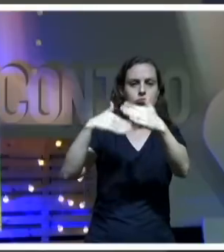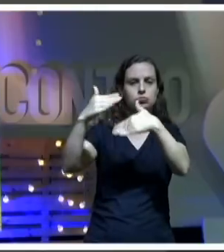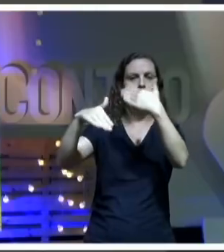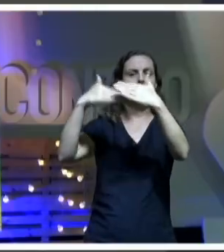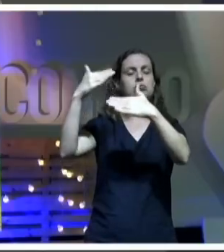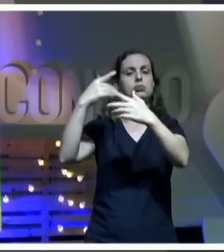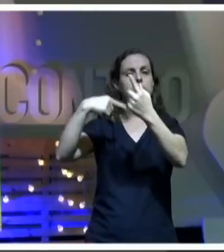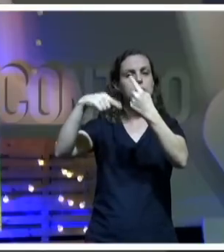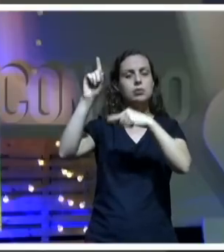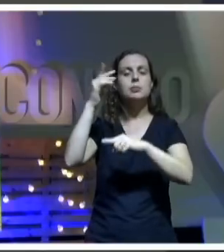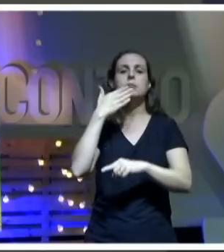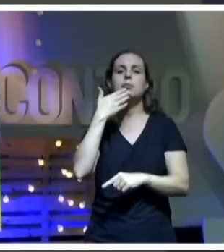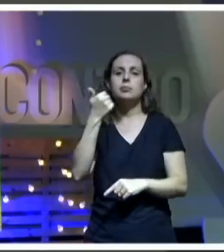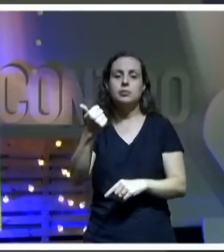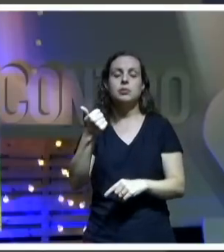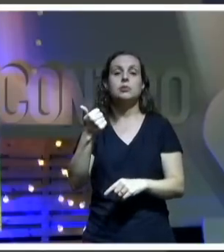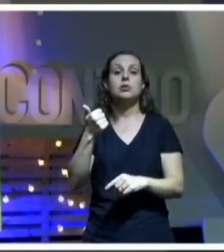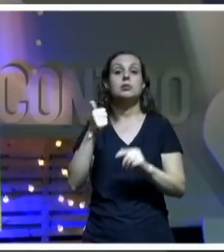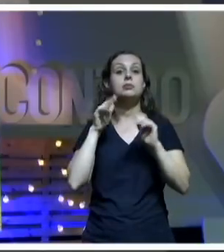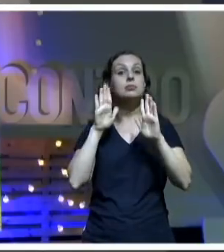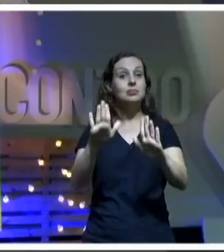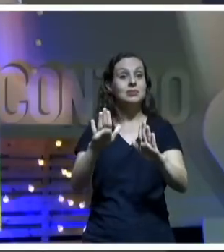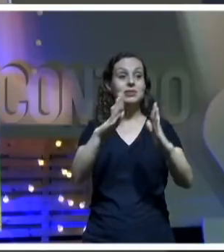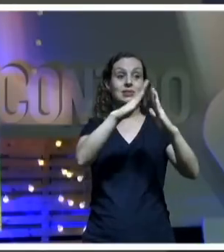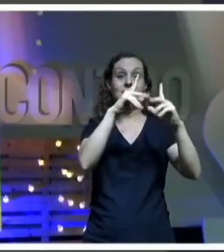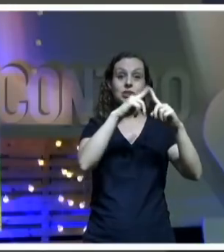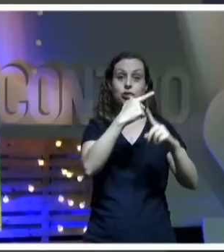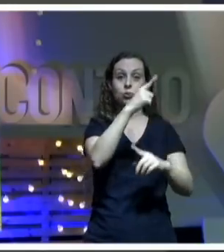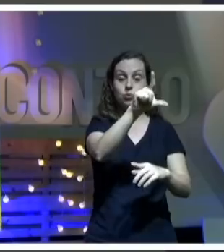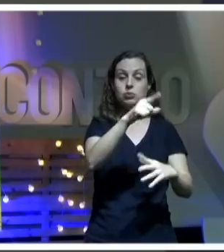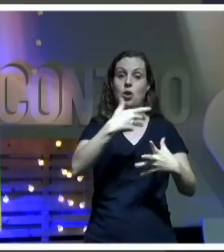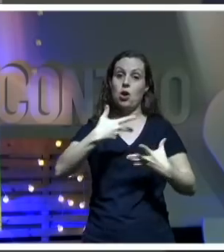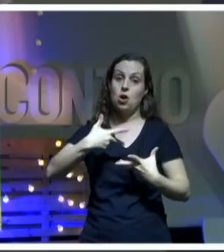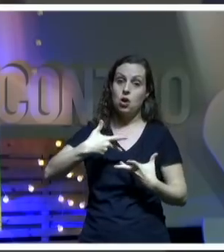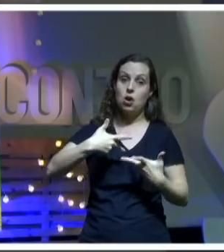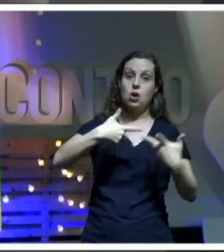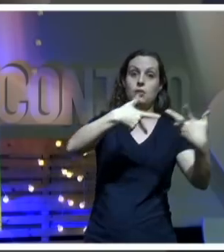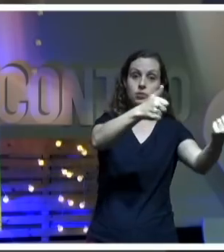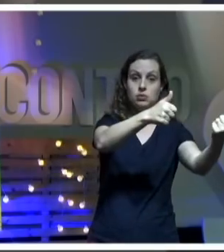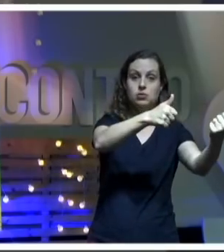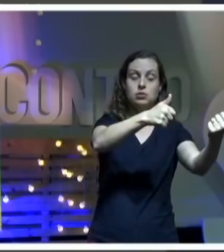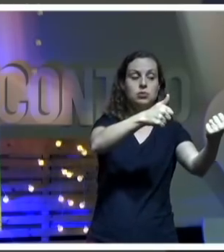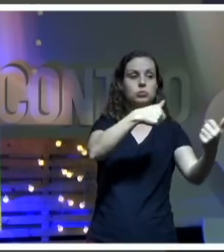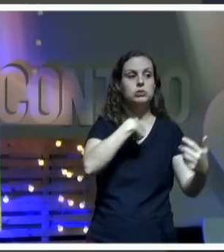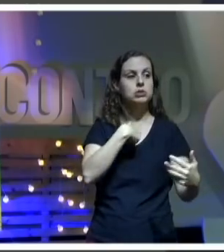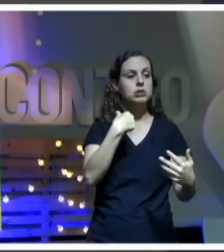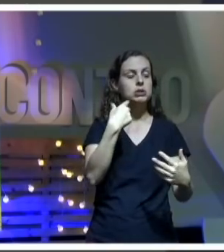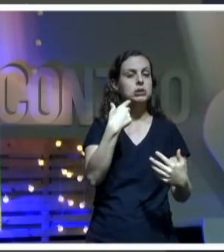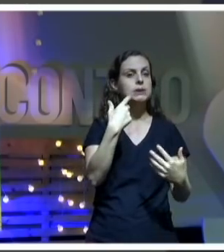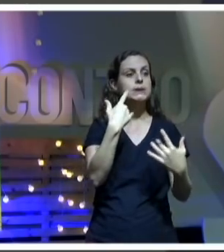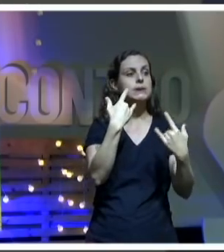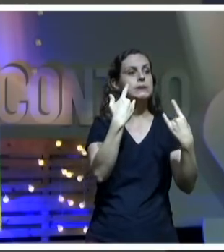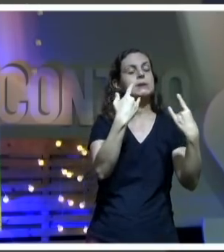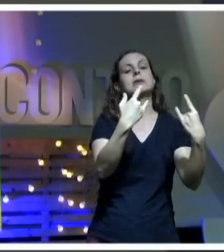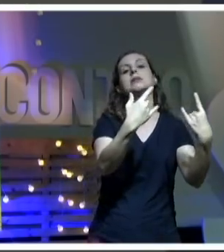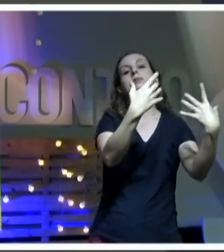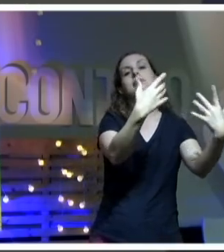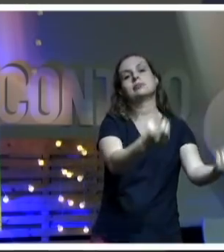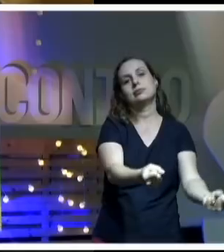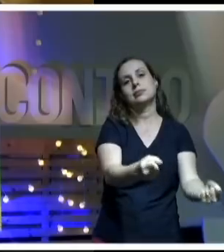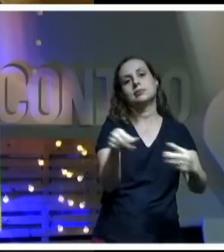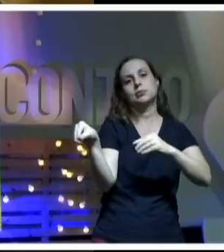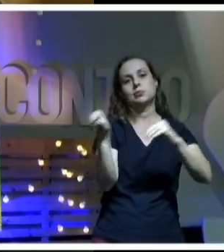e por uma igreja mais promissora por uma visibilidade maior foi aceitando aceitando aceitando convites